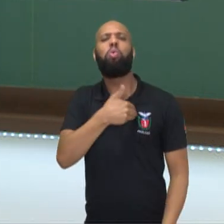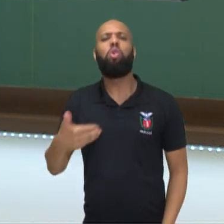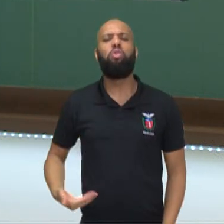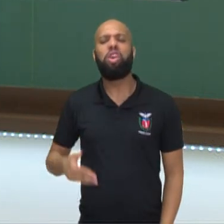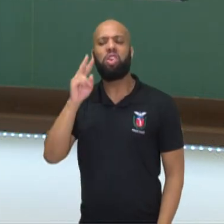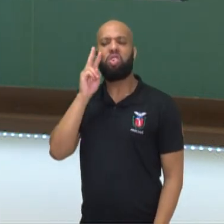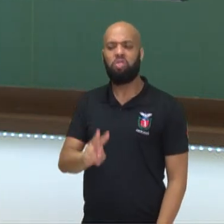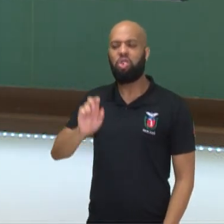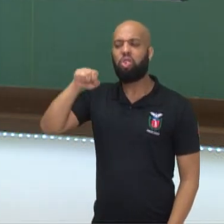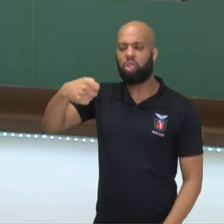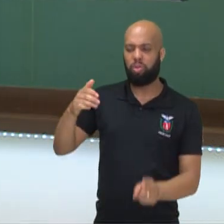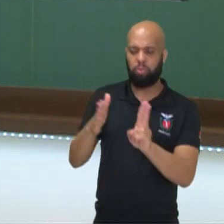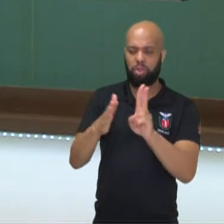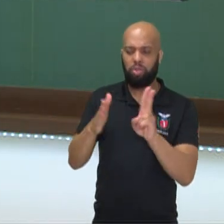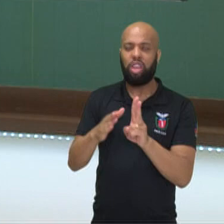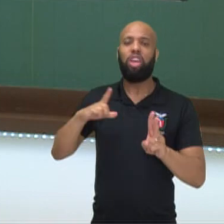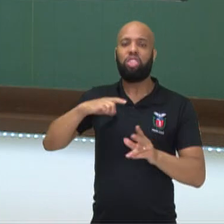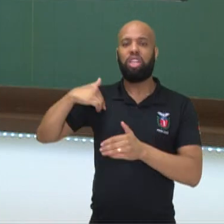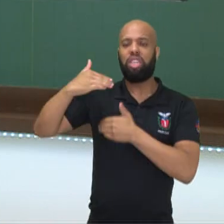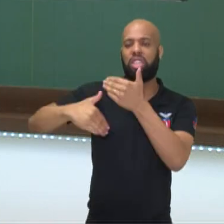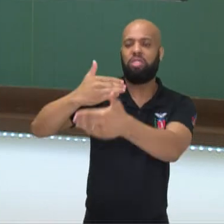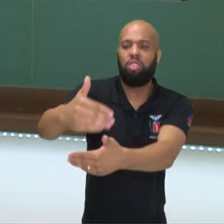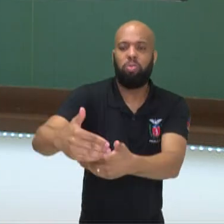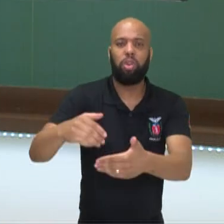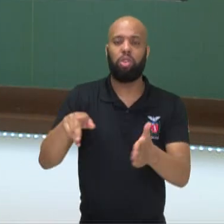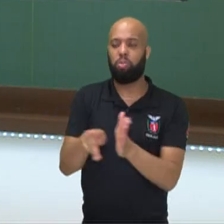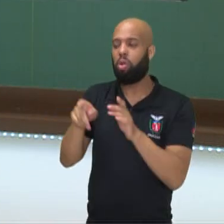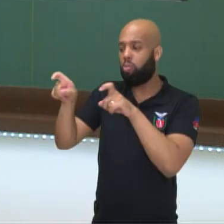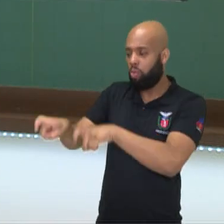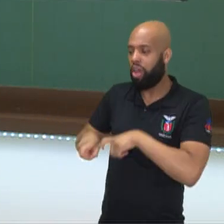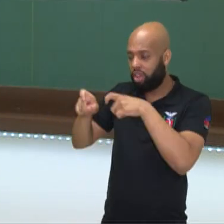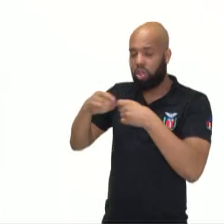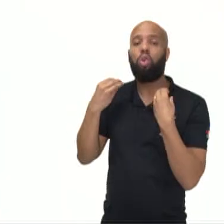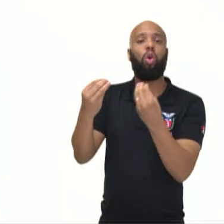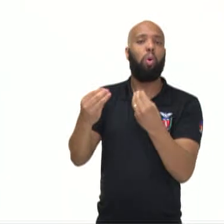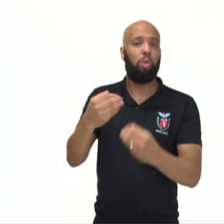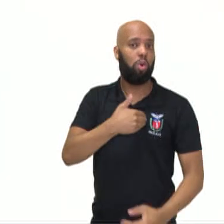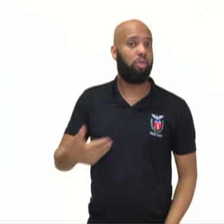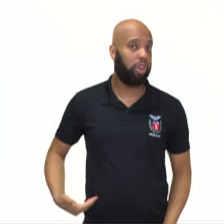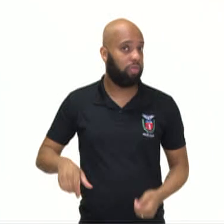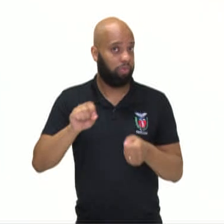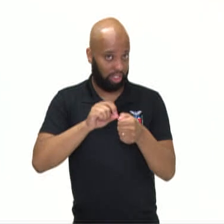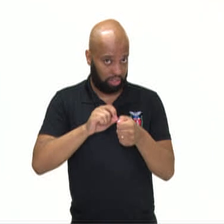questão indígena frente ao desenvolvimento agrícola?